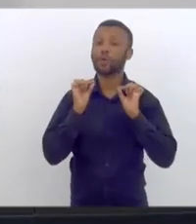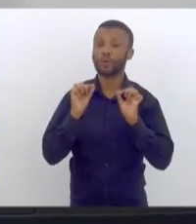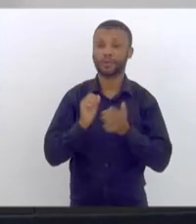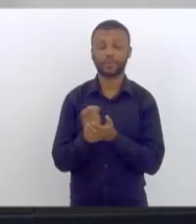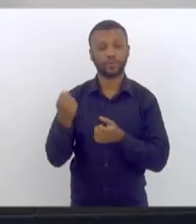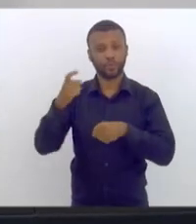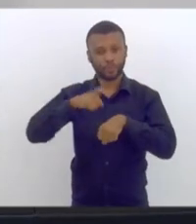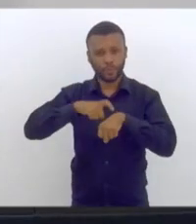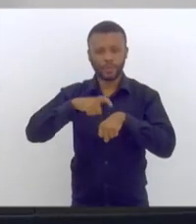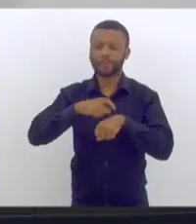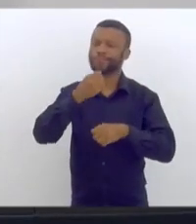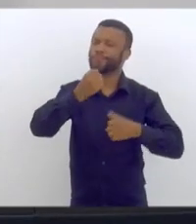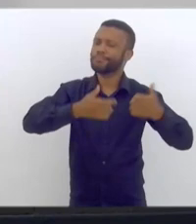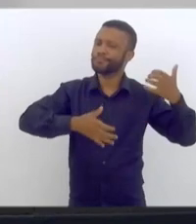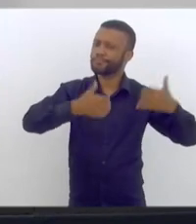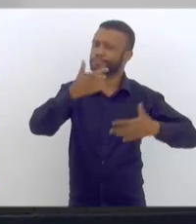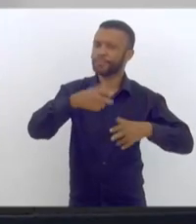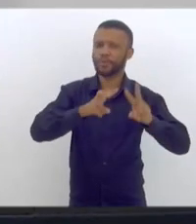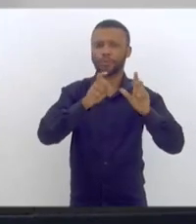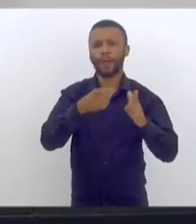eu fizer aquela exposição